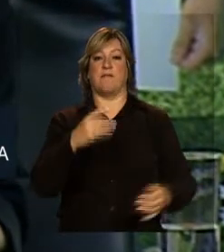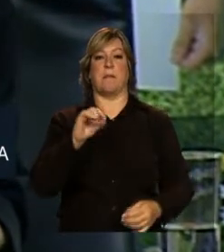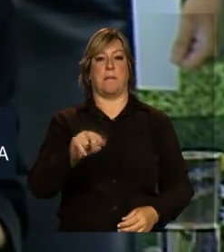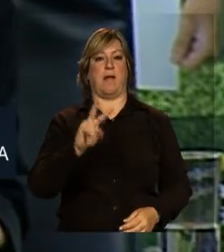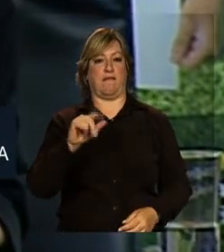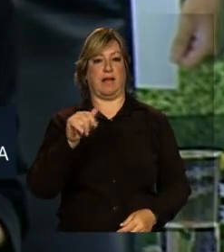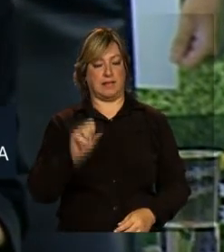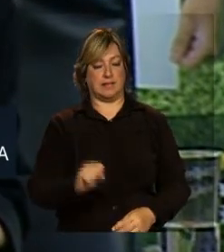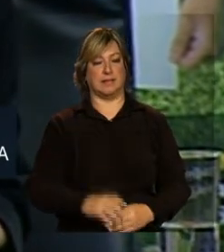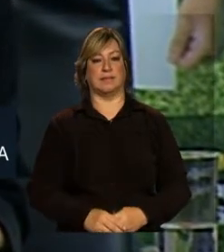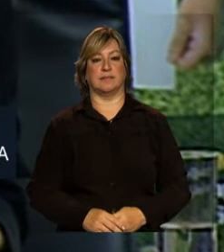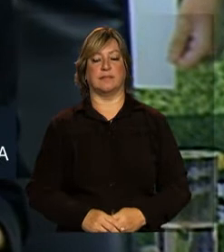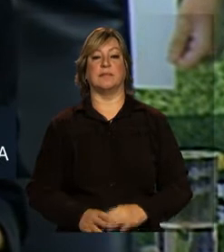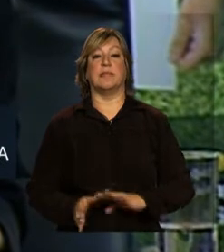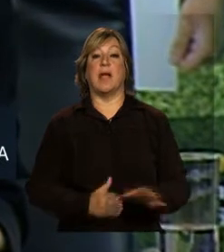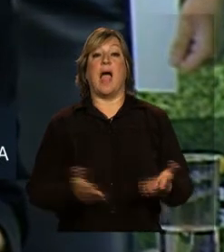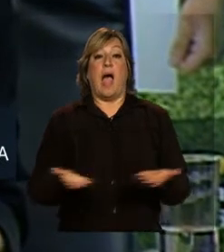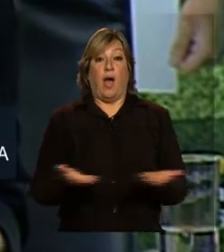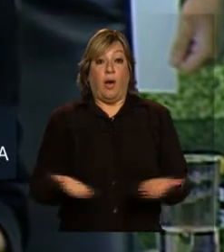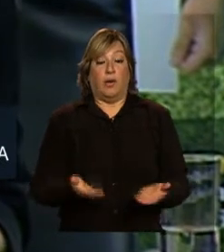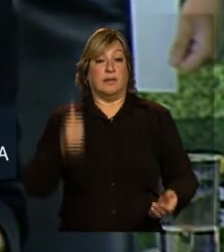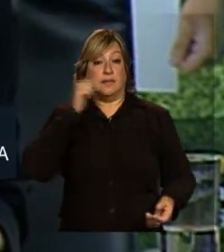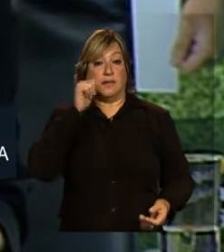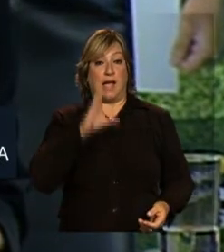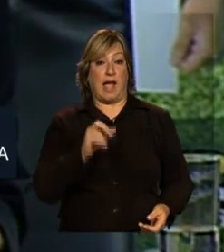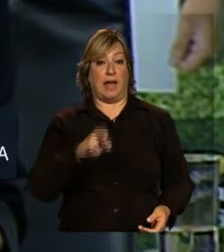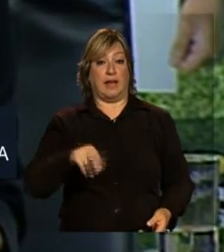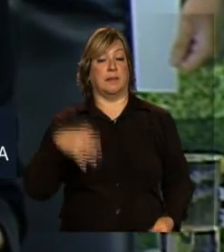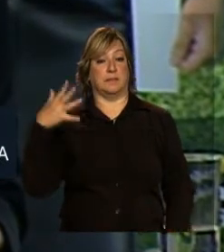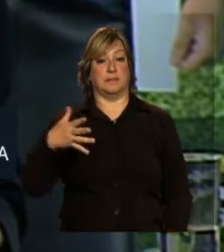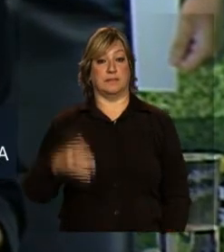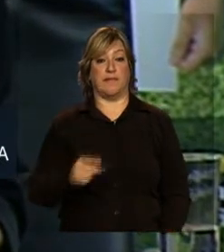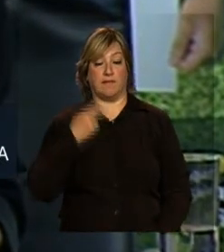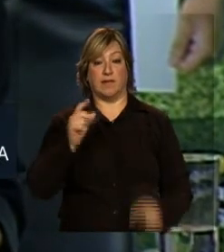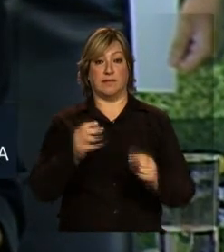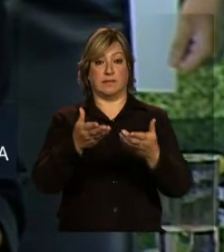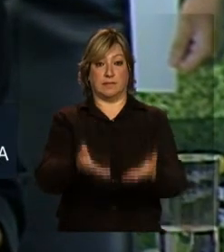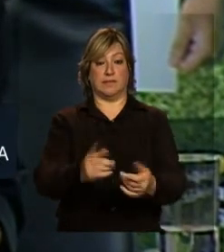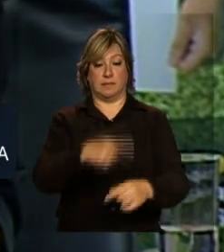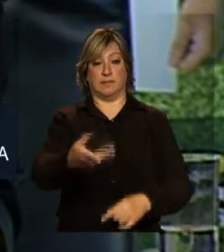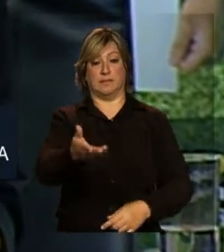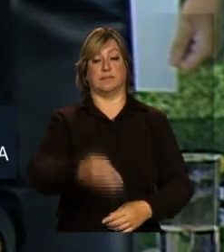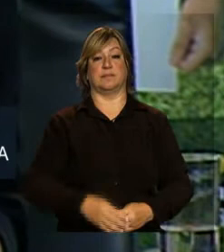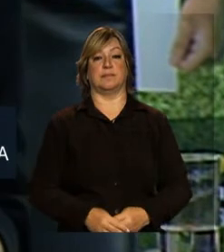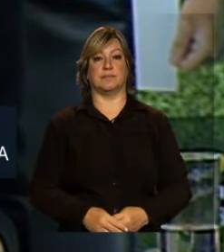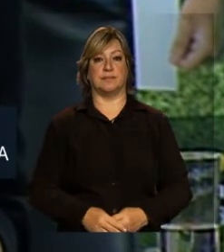meta. Que era a meta do mês. Passamos agora a palavra para a senhora Karina. Eu acho que eu fui pulada, não? Não, você é a próxima, Joana.